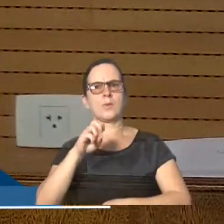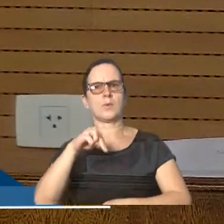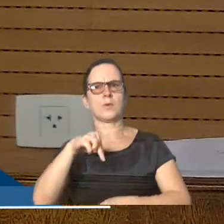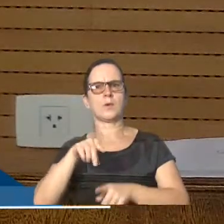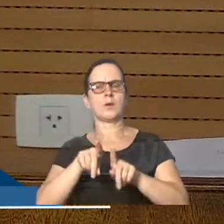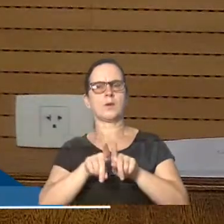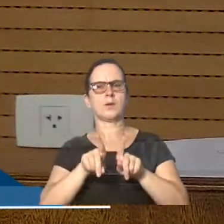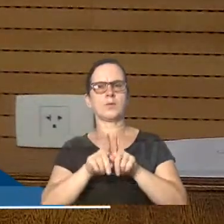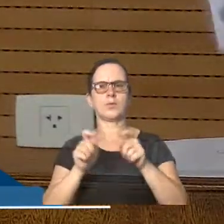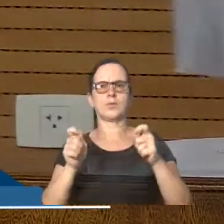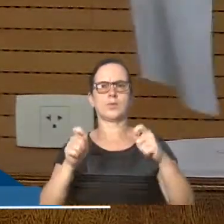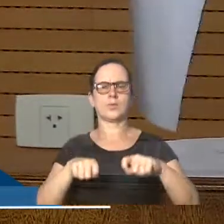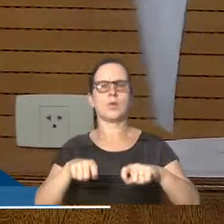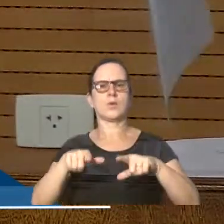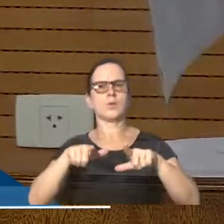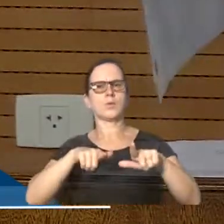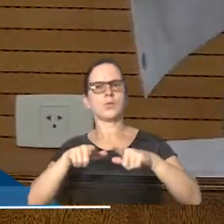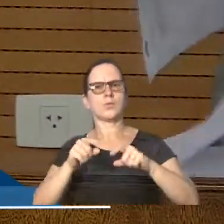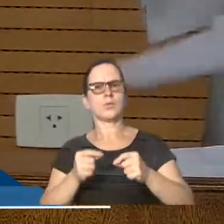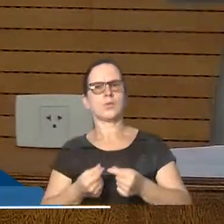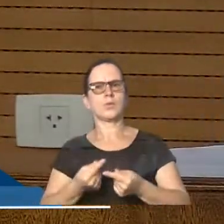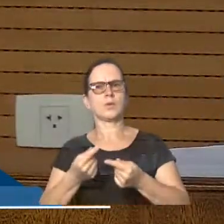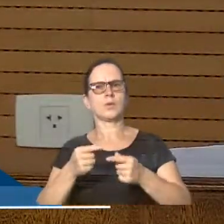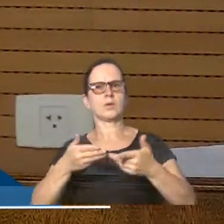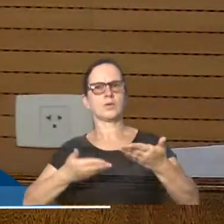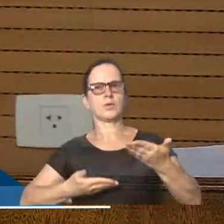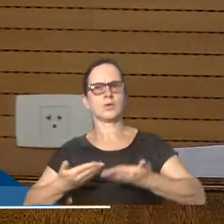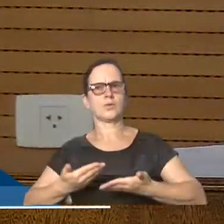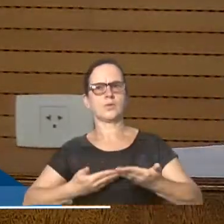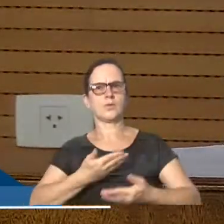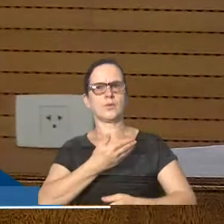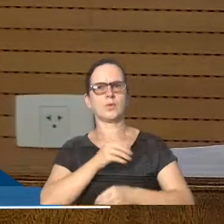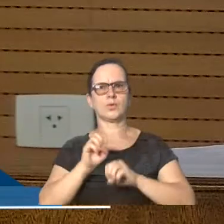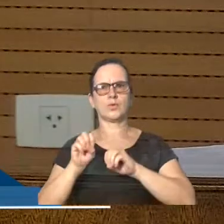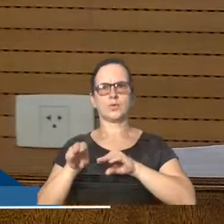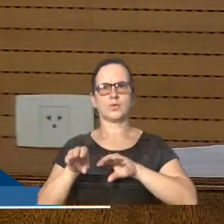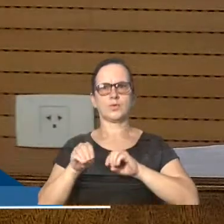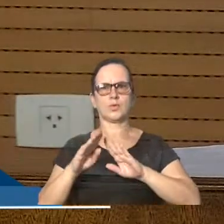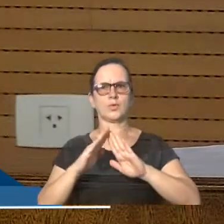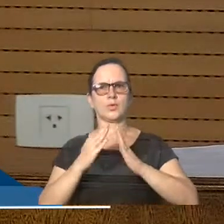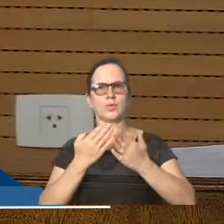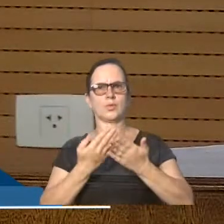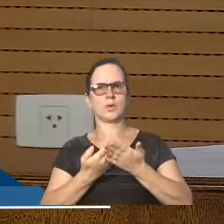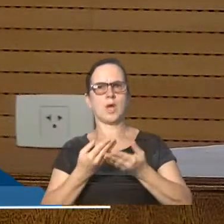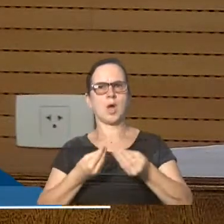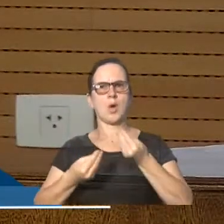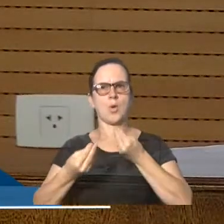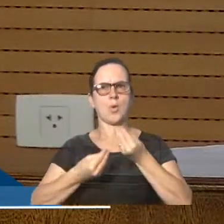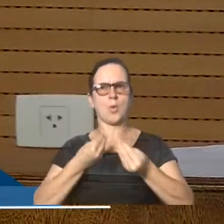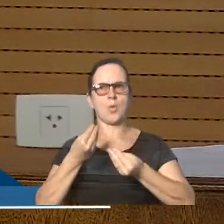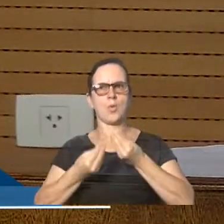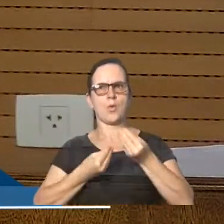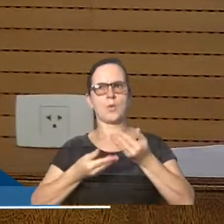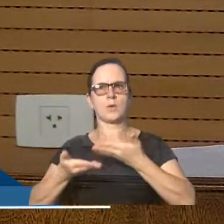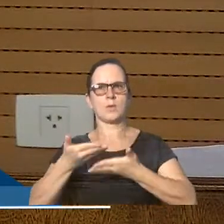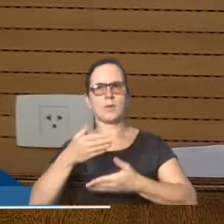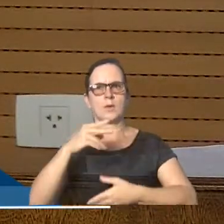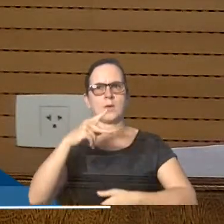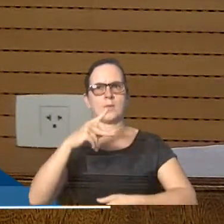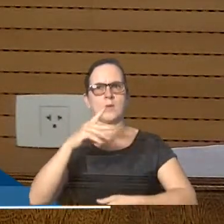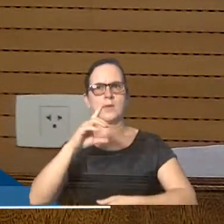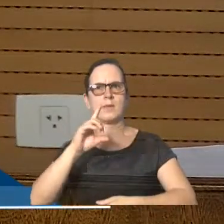recursos capacitação para servidores da rede municipal de ensino de como lidar com alunos